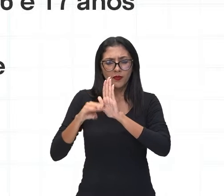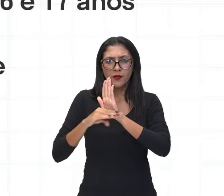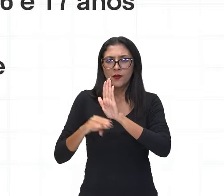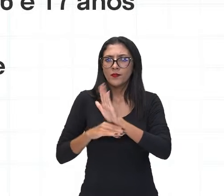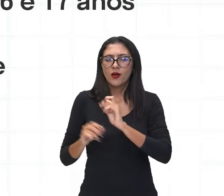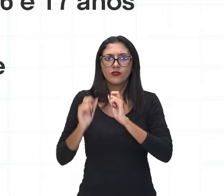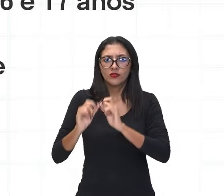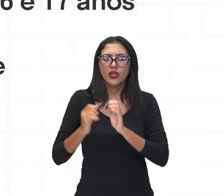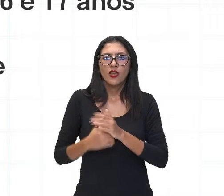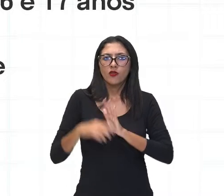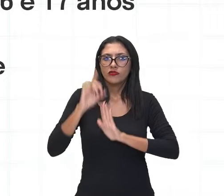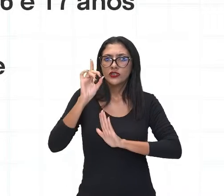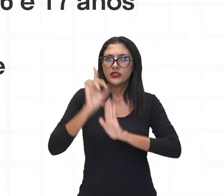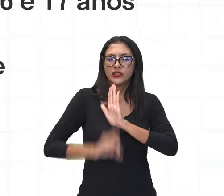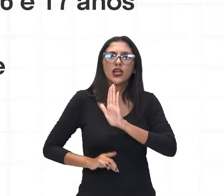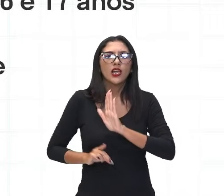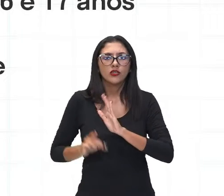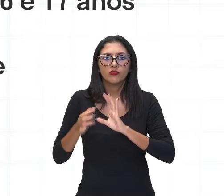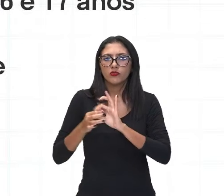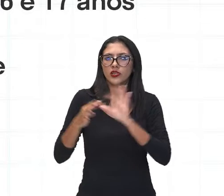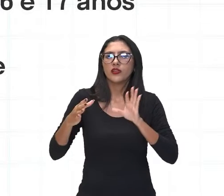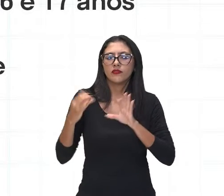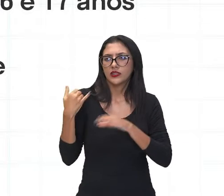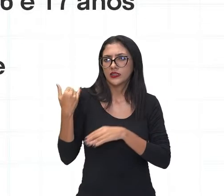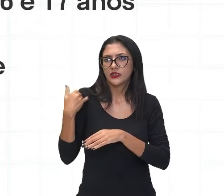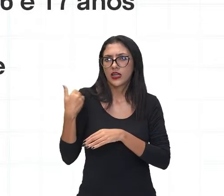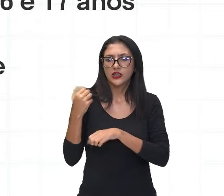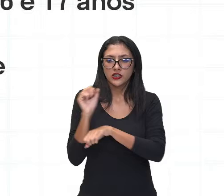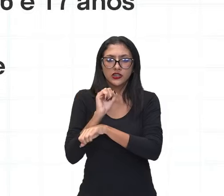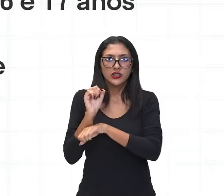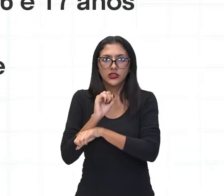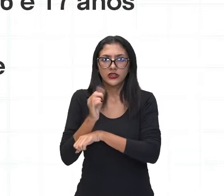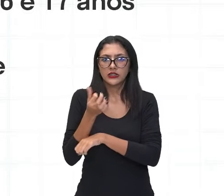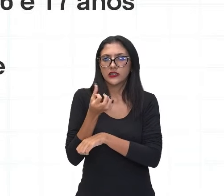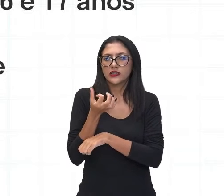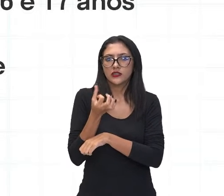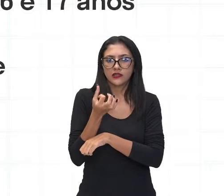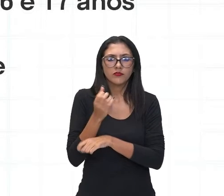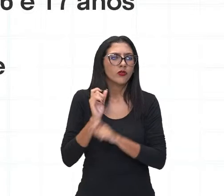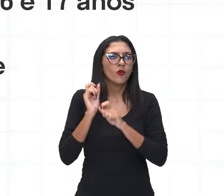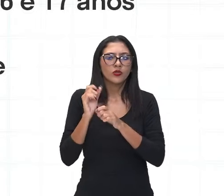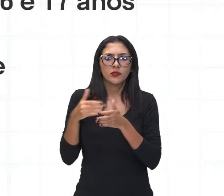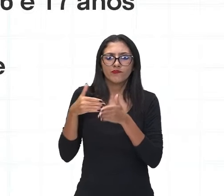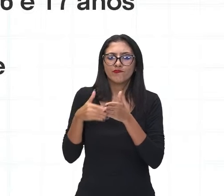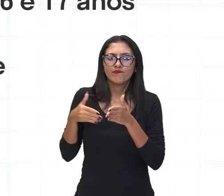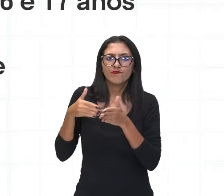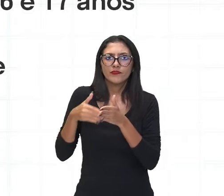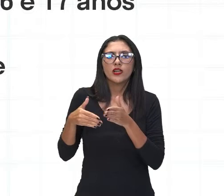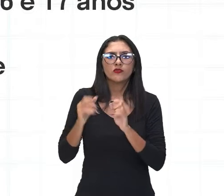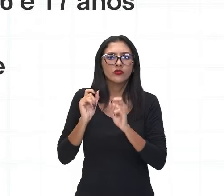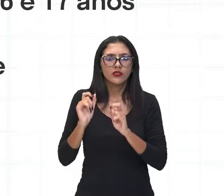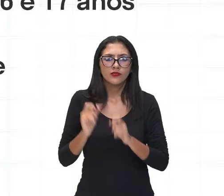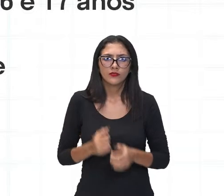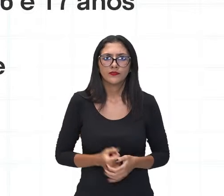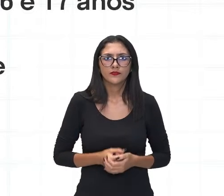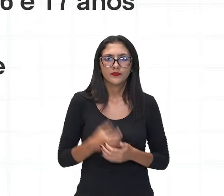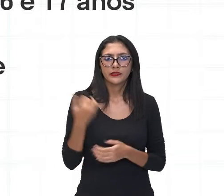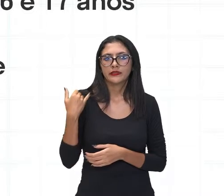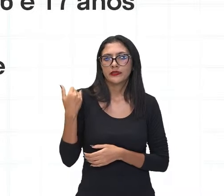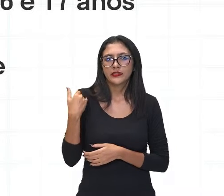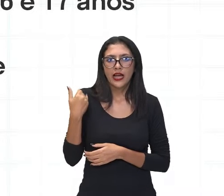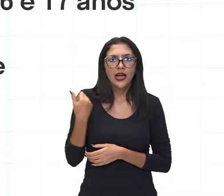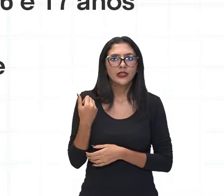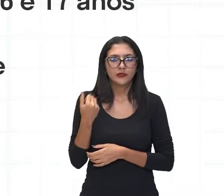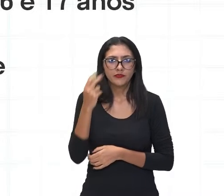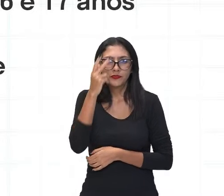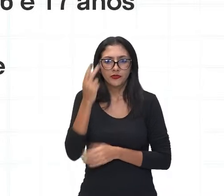de dirigir a partir dos 16 anos, o que impede a sua aprovação, o fato de que adolescentes de 16 e